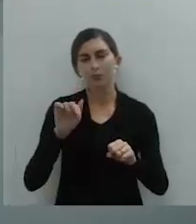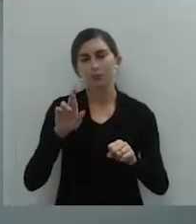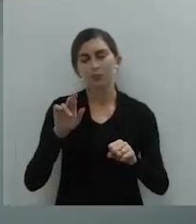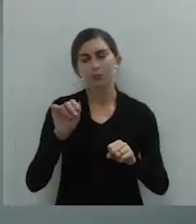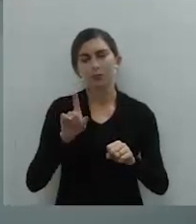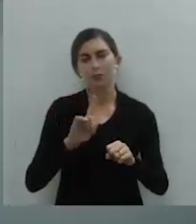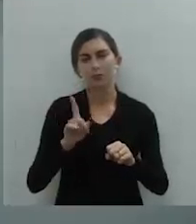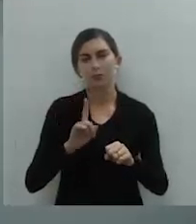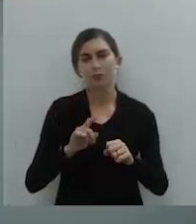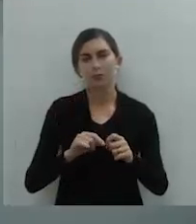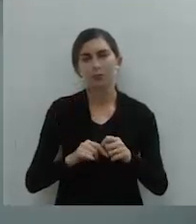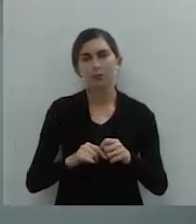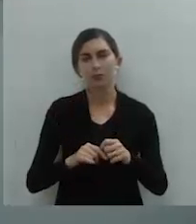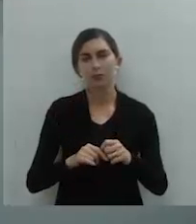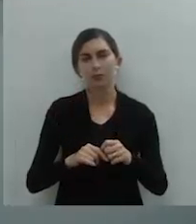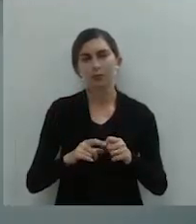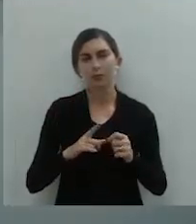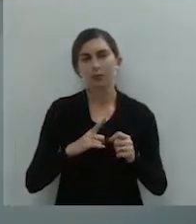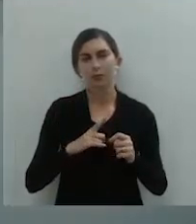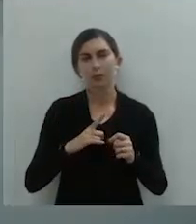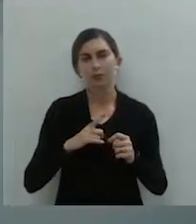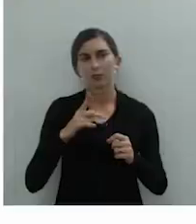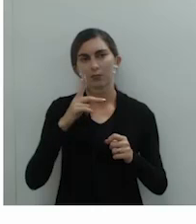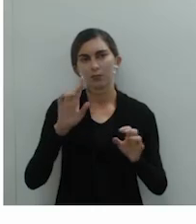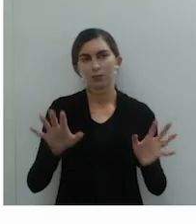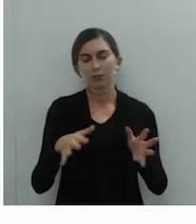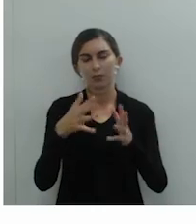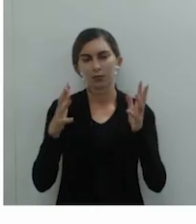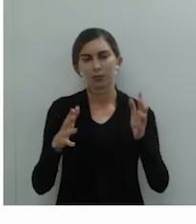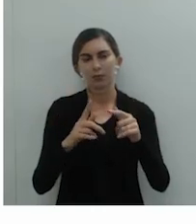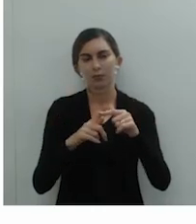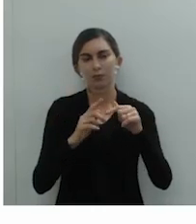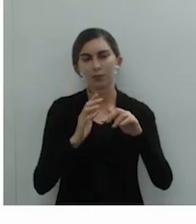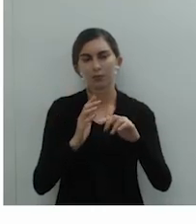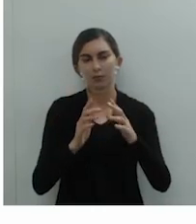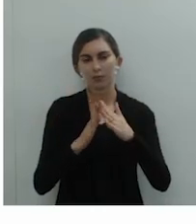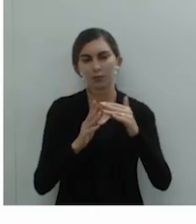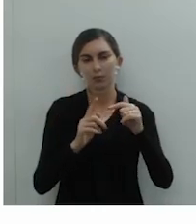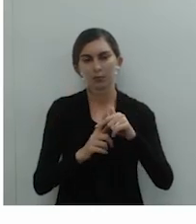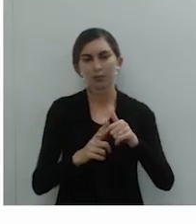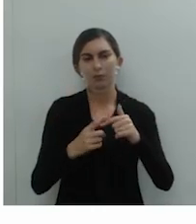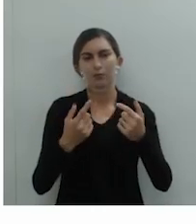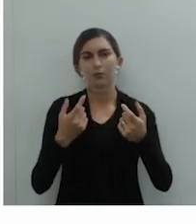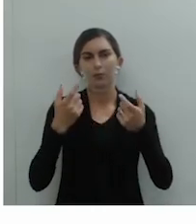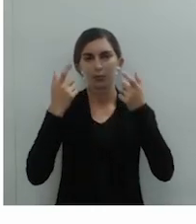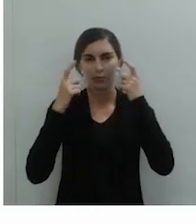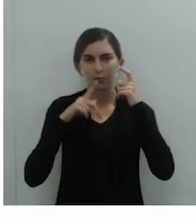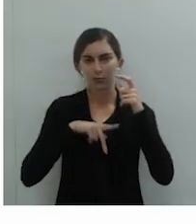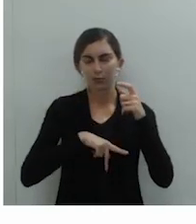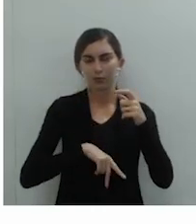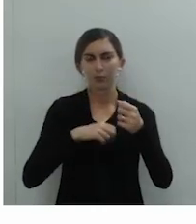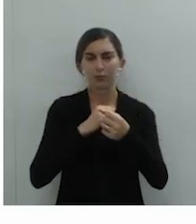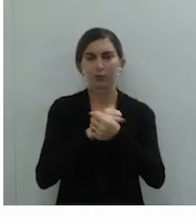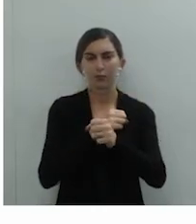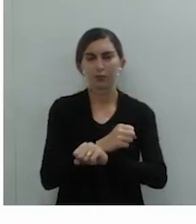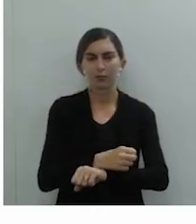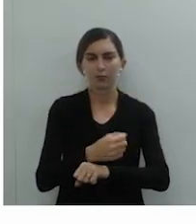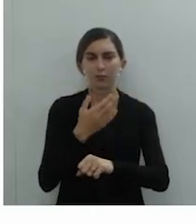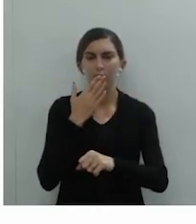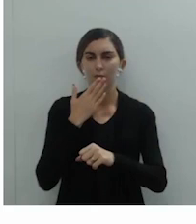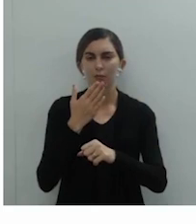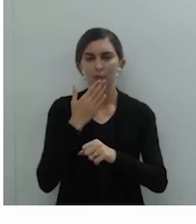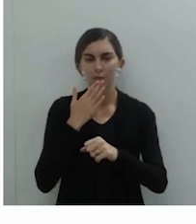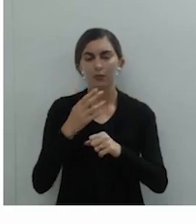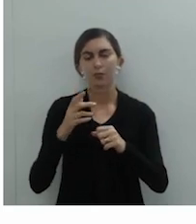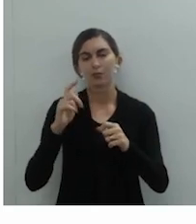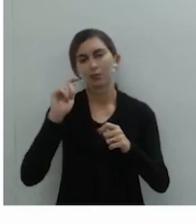exportador. Pelo incentivo da igreja e da coroa à escravidão de índios e negros, também